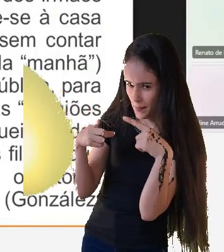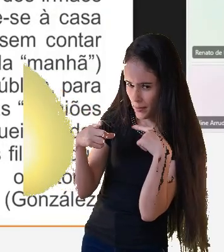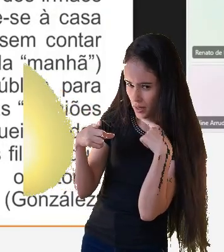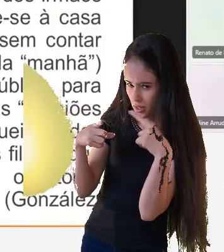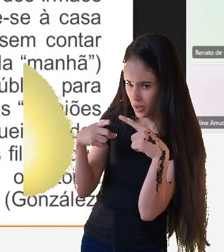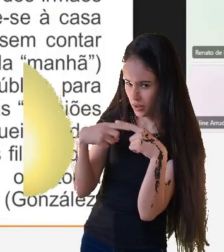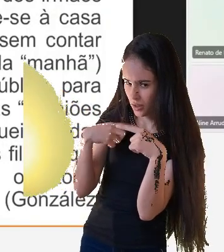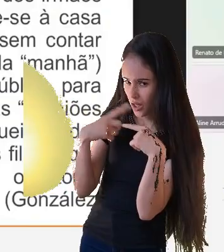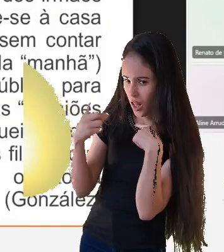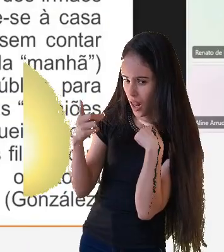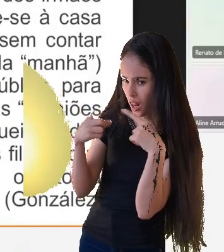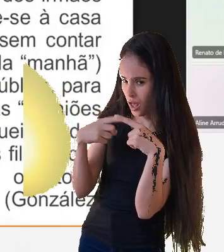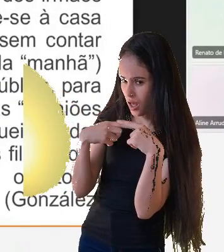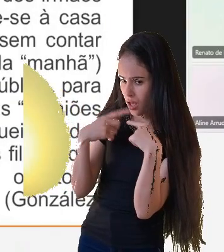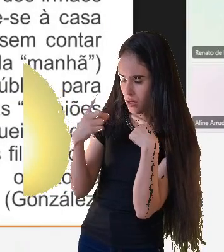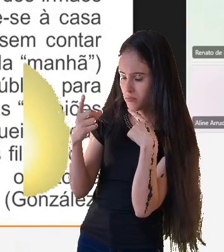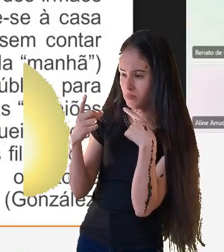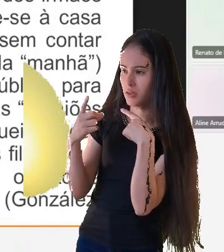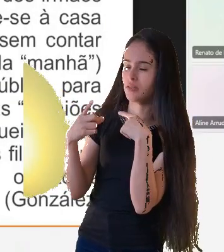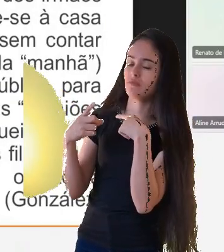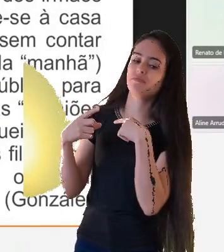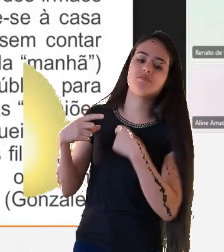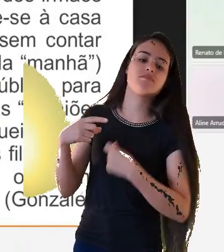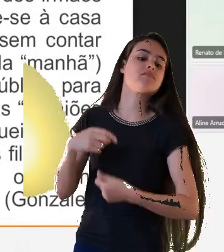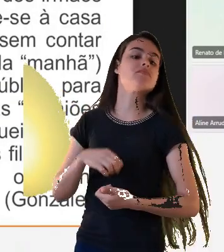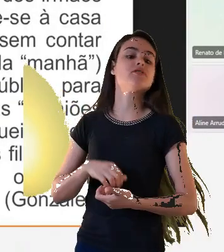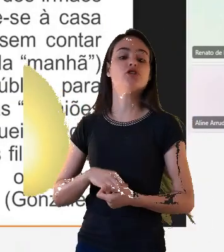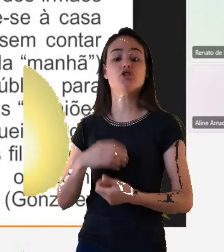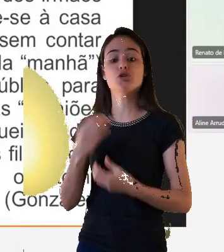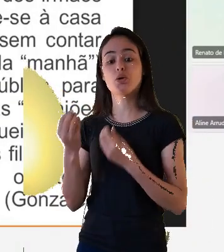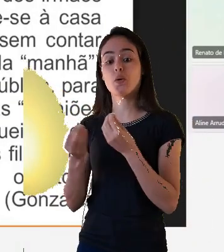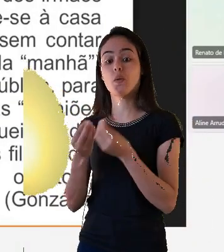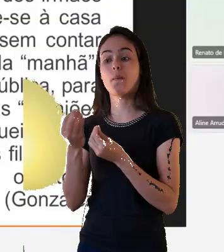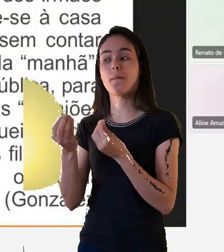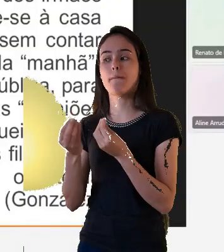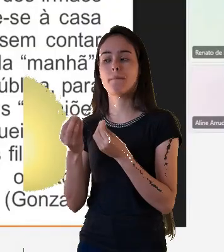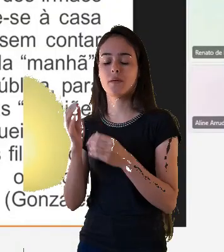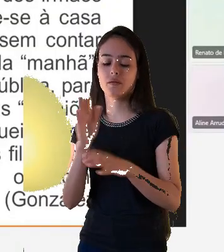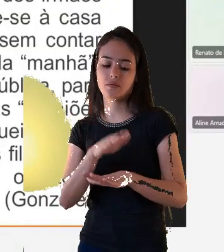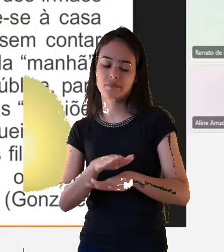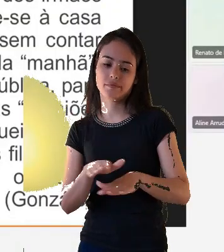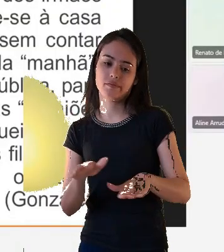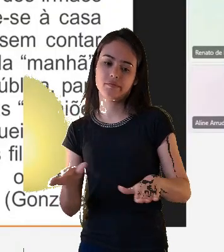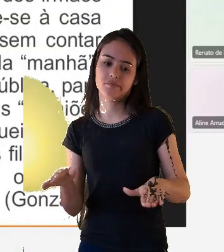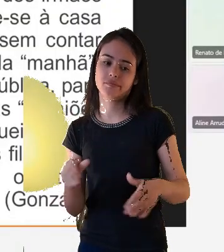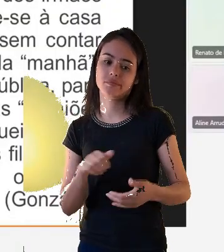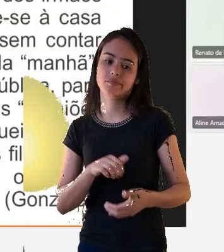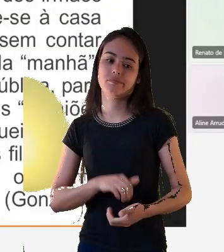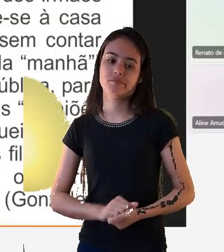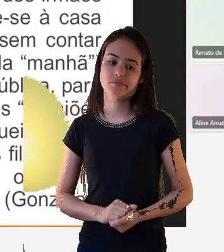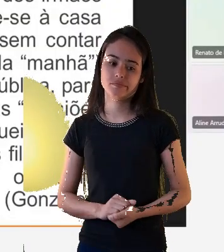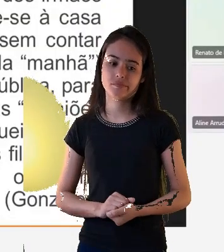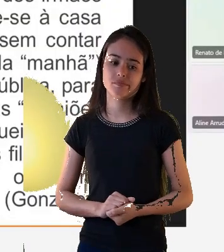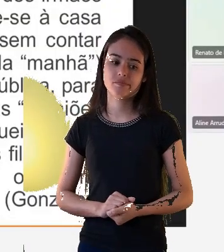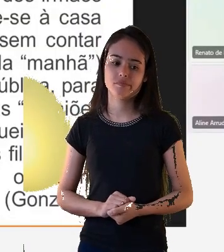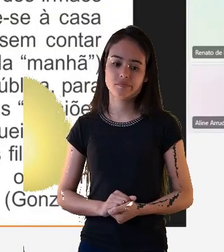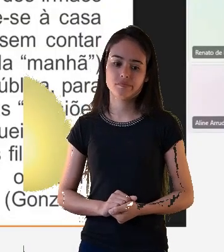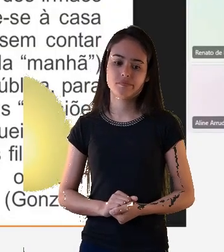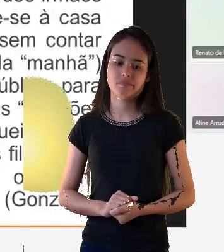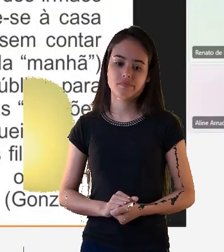aspas, desajustado, que os torna dispersivos ou incapazes de um bom rendimento escolar. Então,